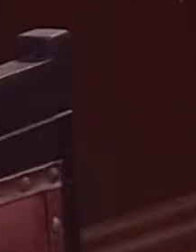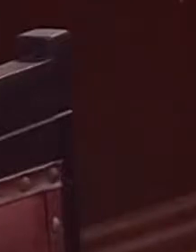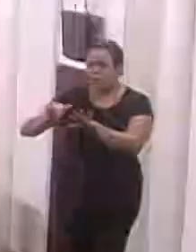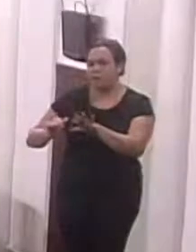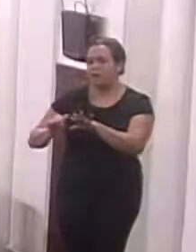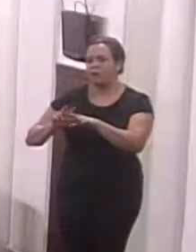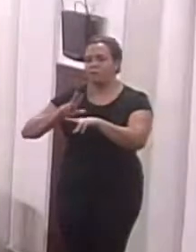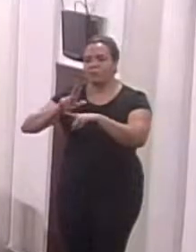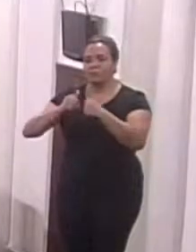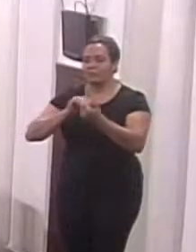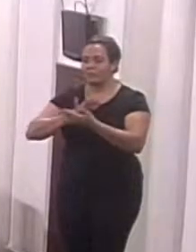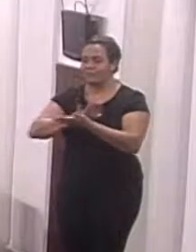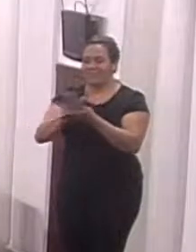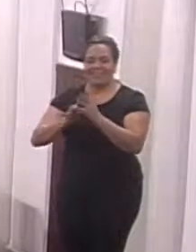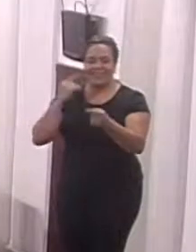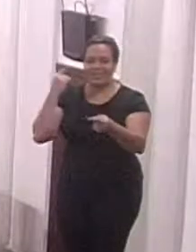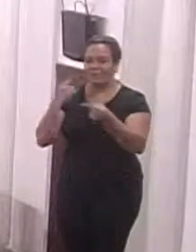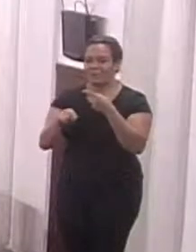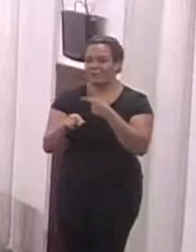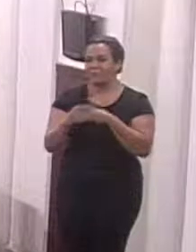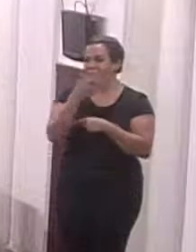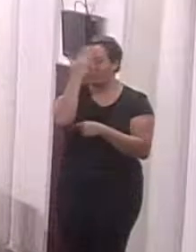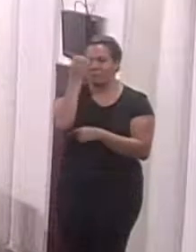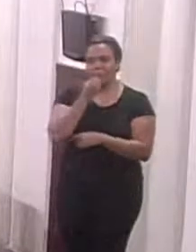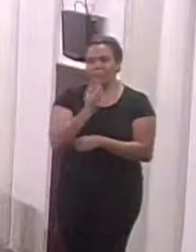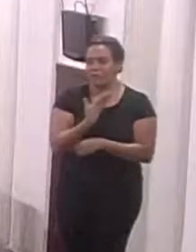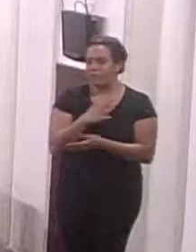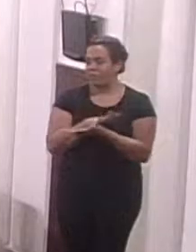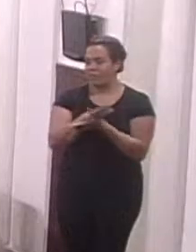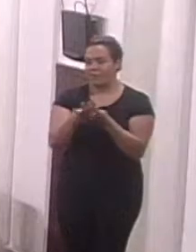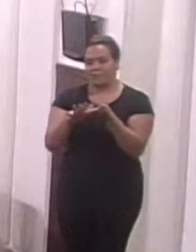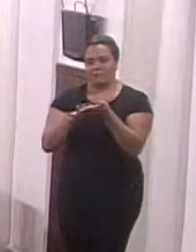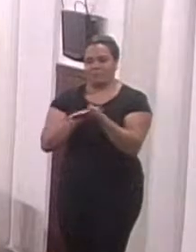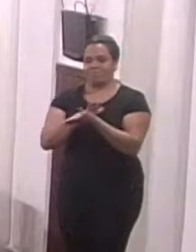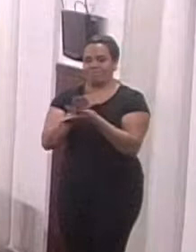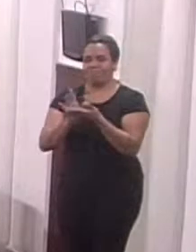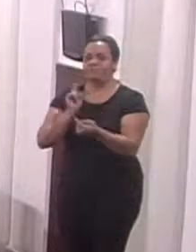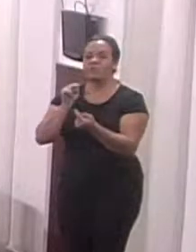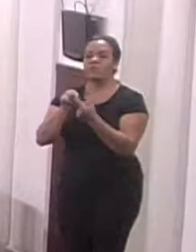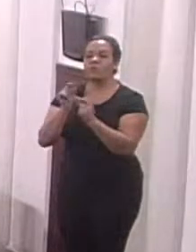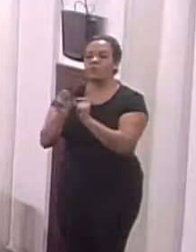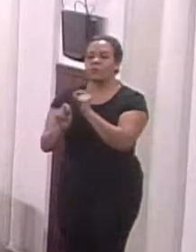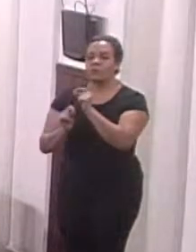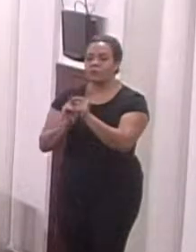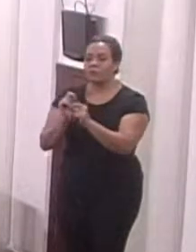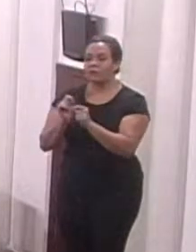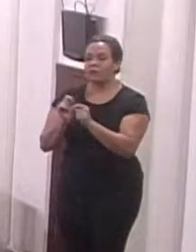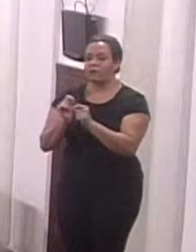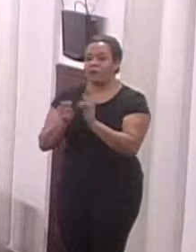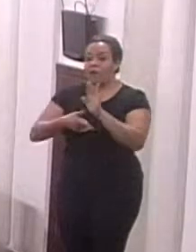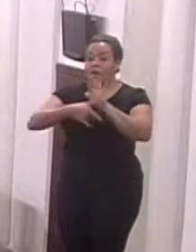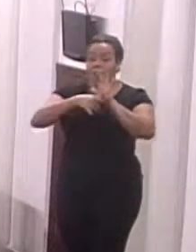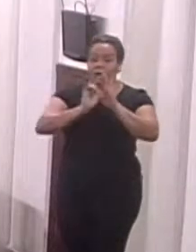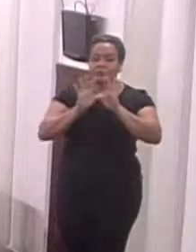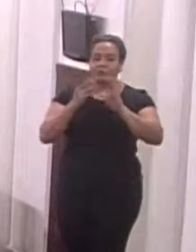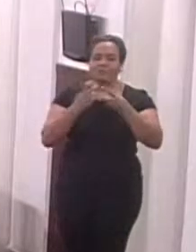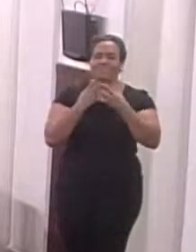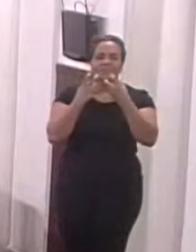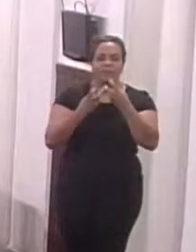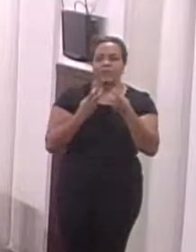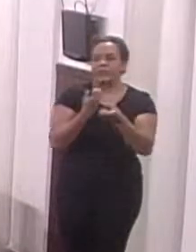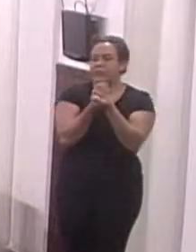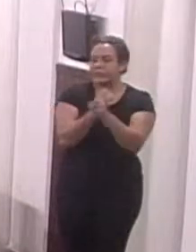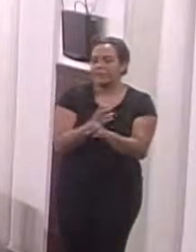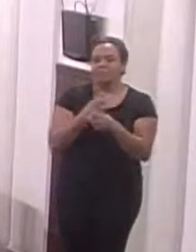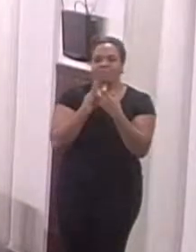não são relacionados à bondade, nada nesse sentido. Havia nesse contexto já um clamor pela libertação dos